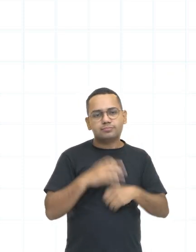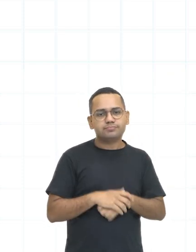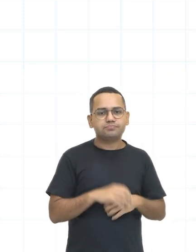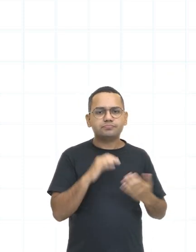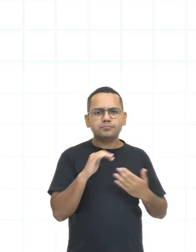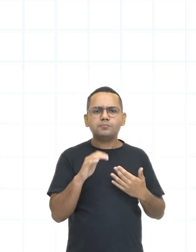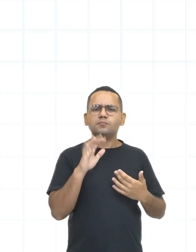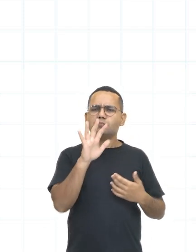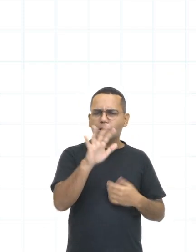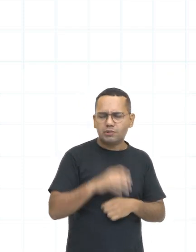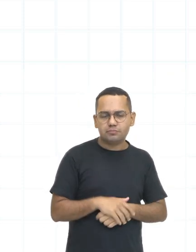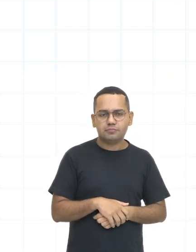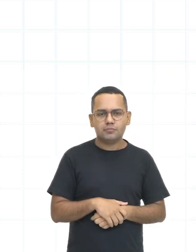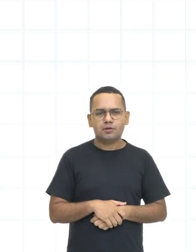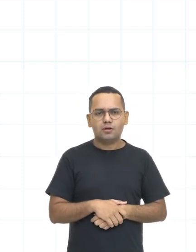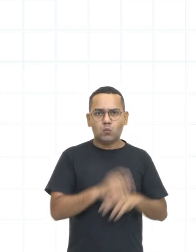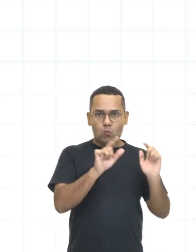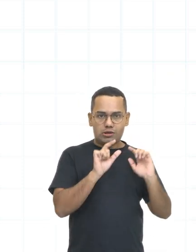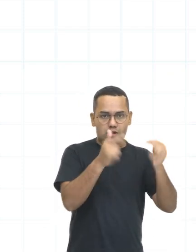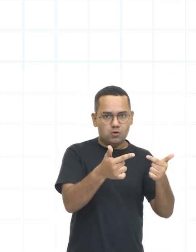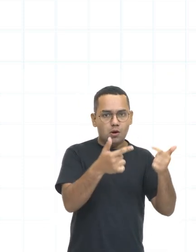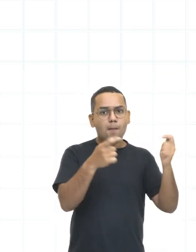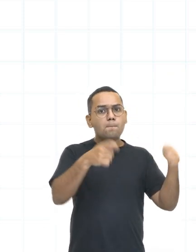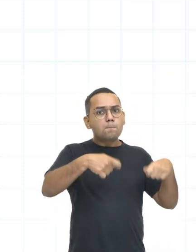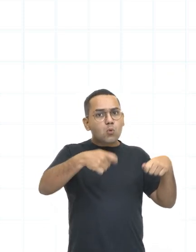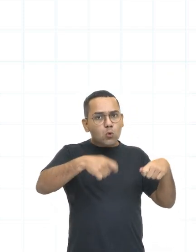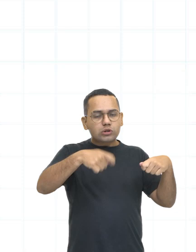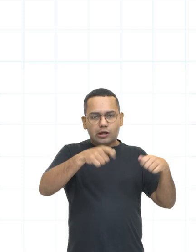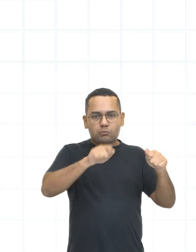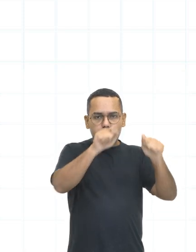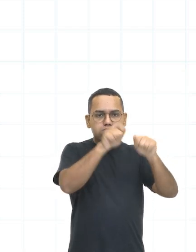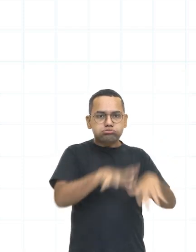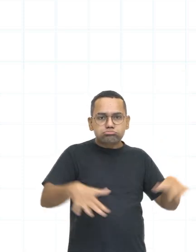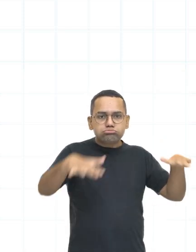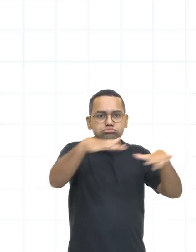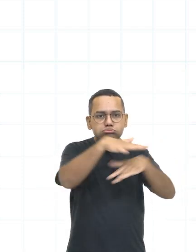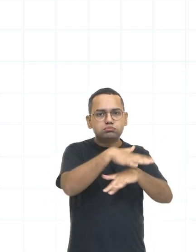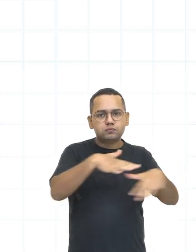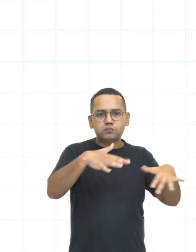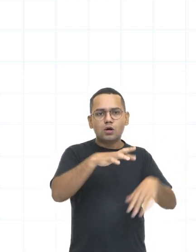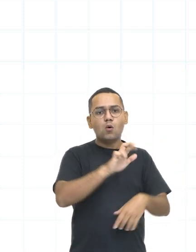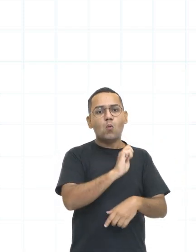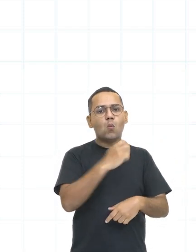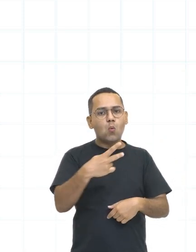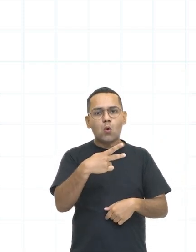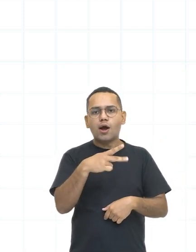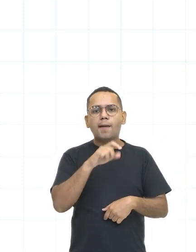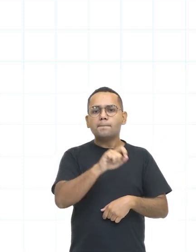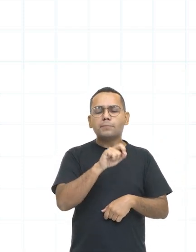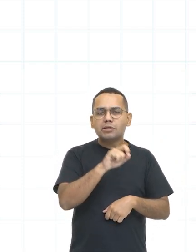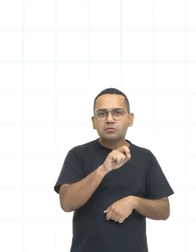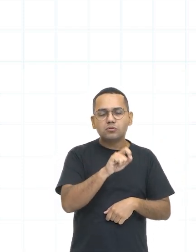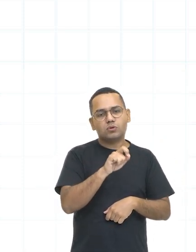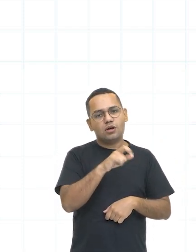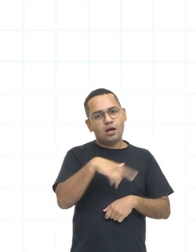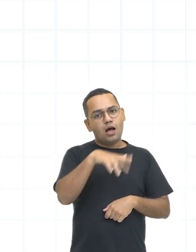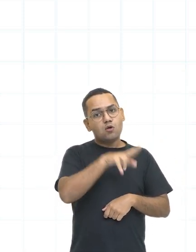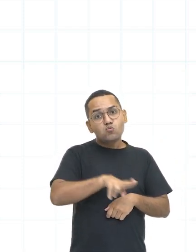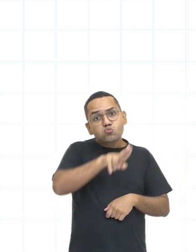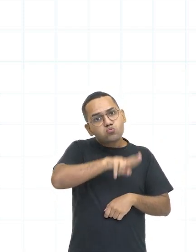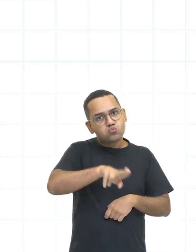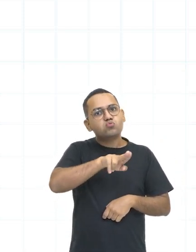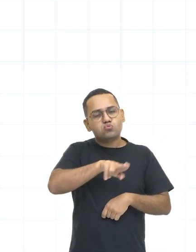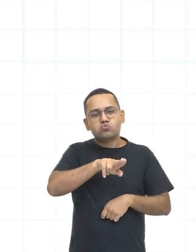E tudo isso ajudou a popularizar ainda mais o rap e fazer dele algo